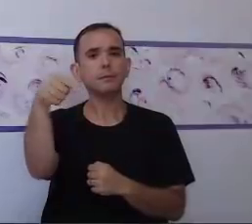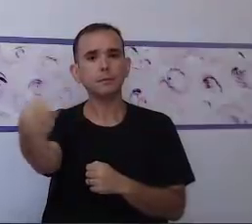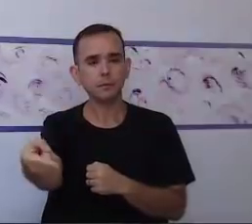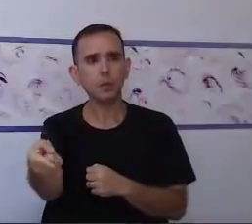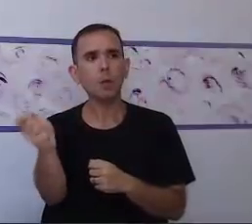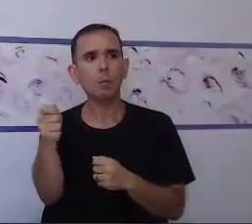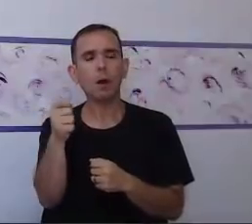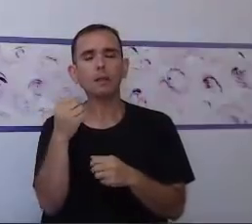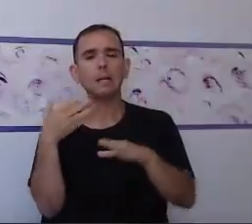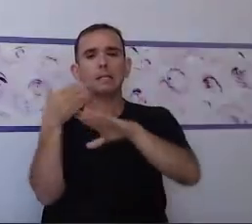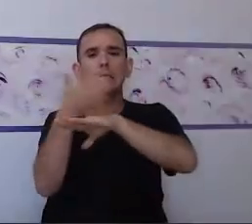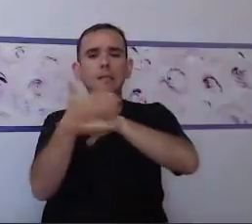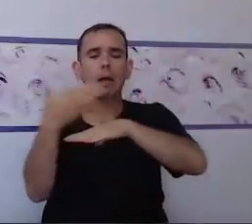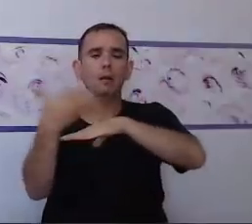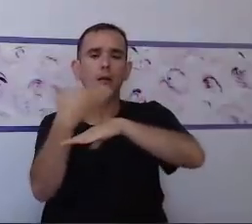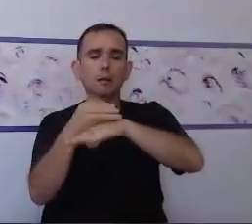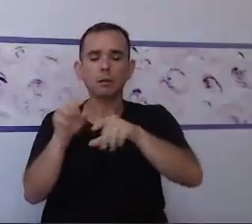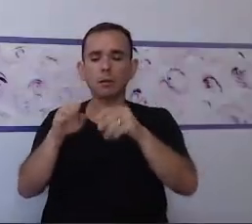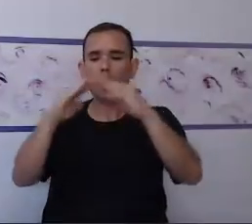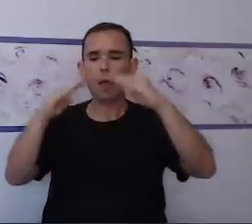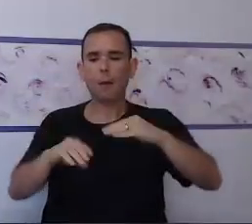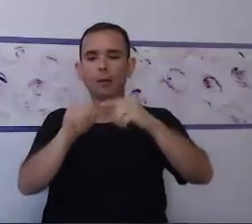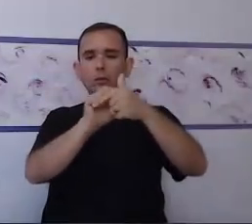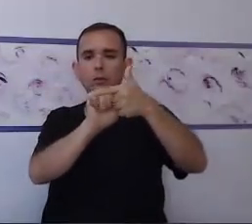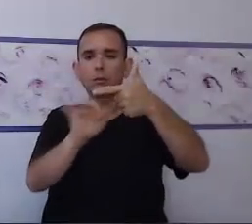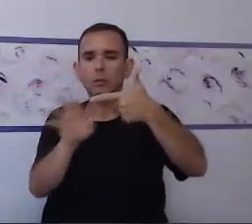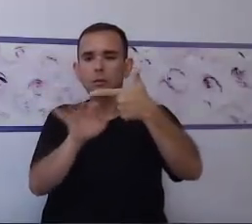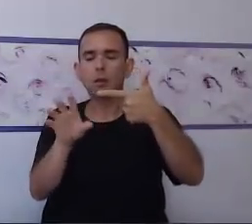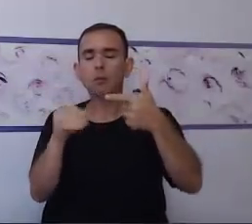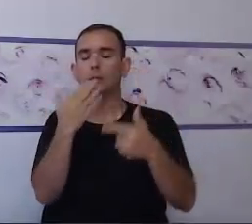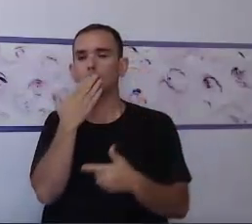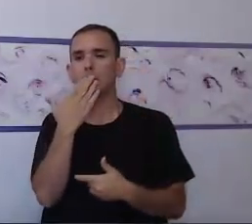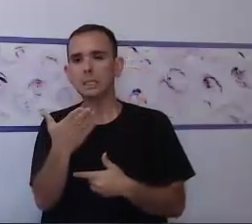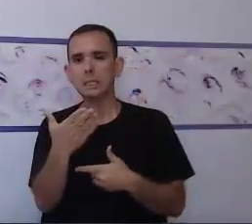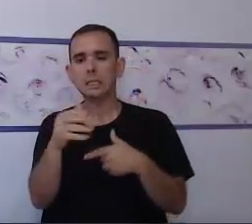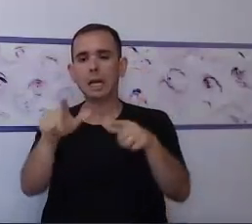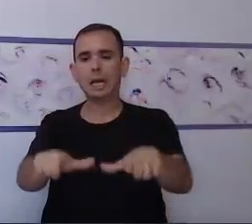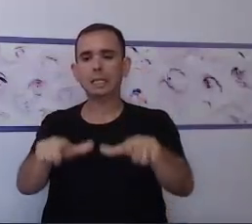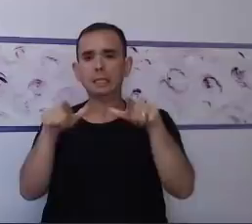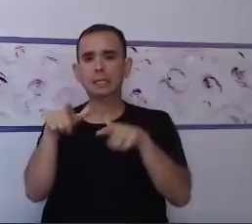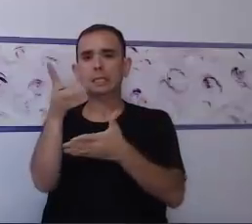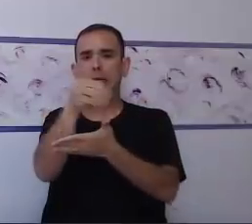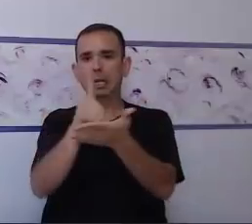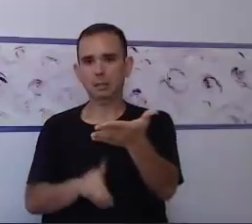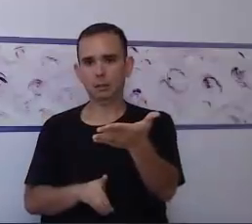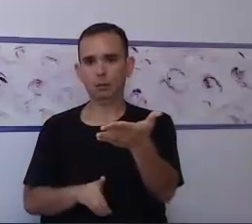depois, vocês podem acessar a descrição que está aí logo abaixo para solicitar a declaração.